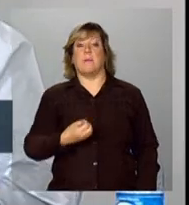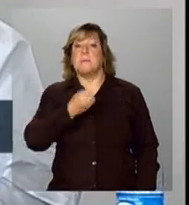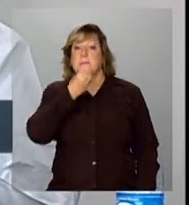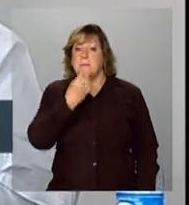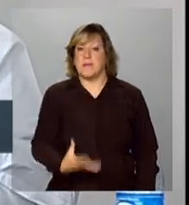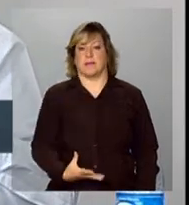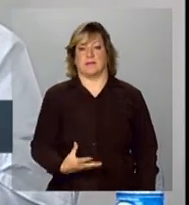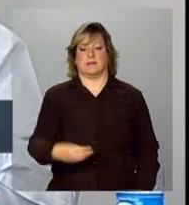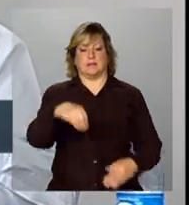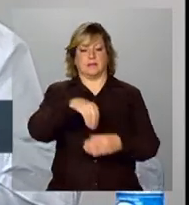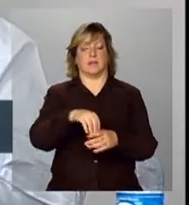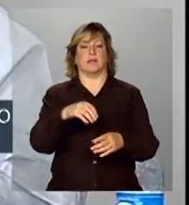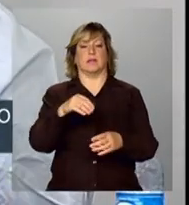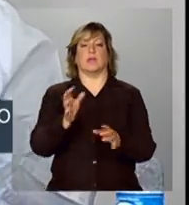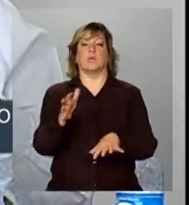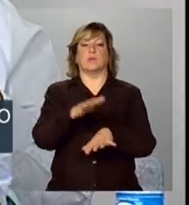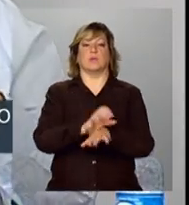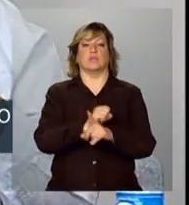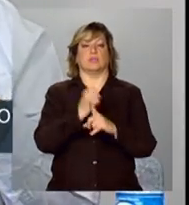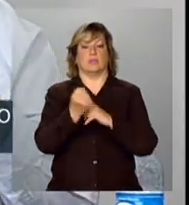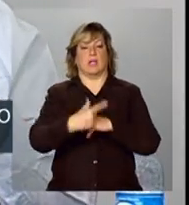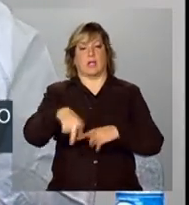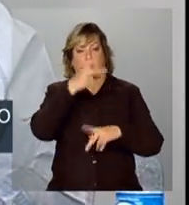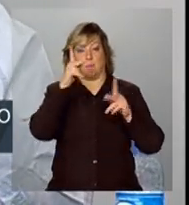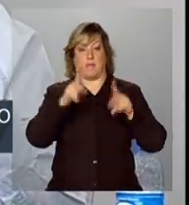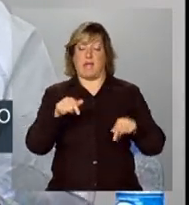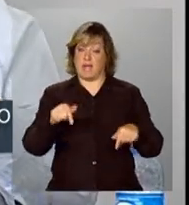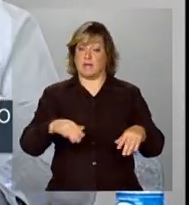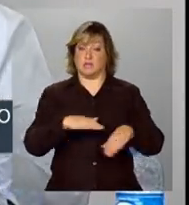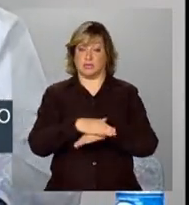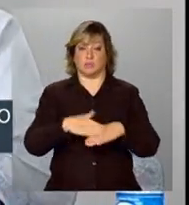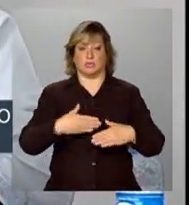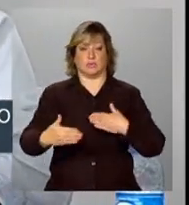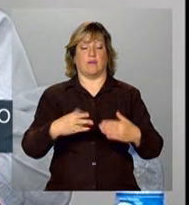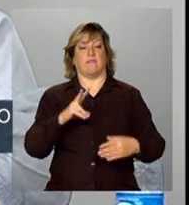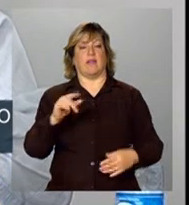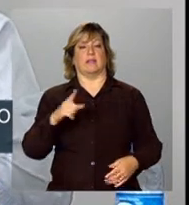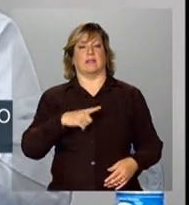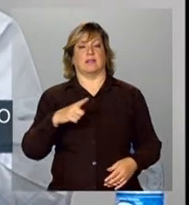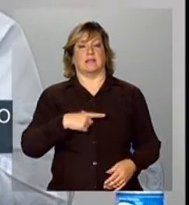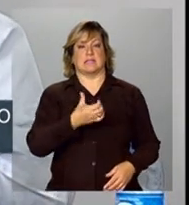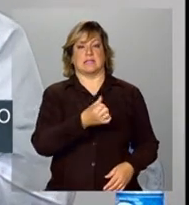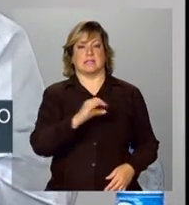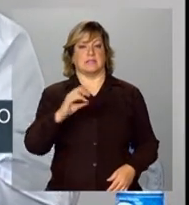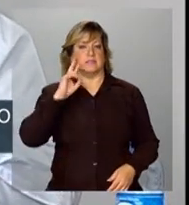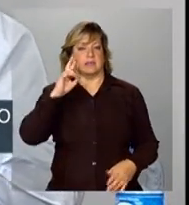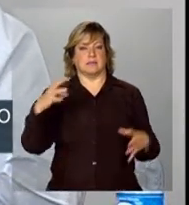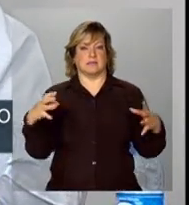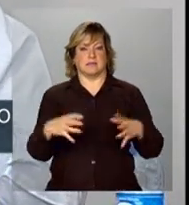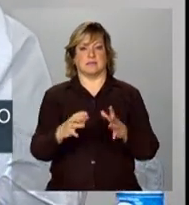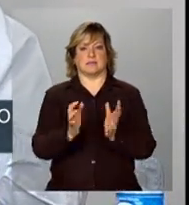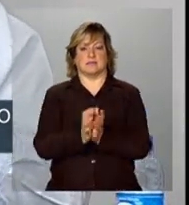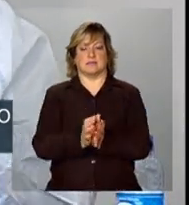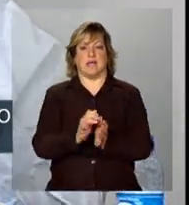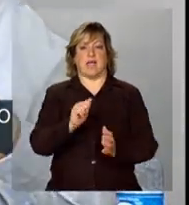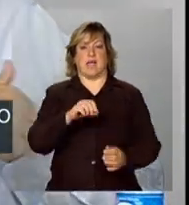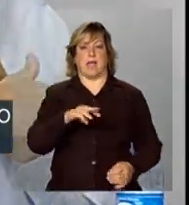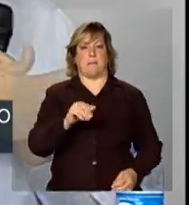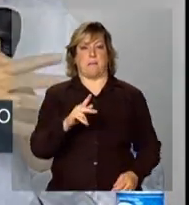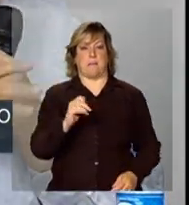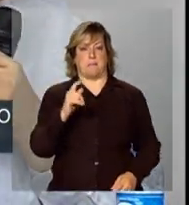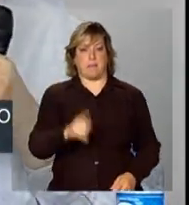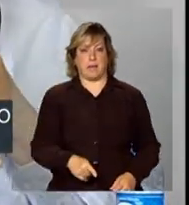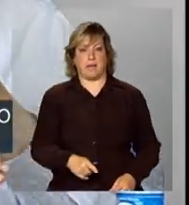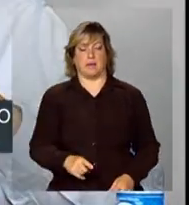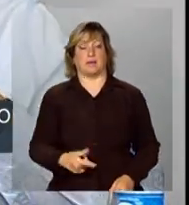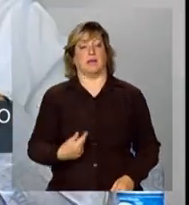para a vivência e para a inclusão social desses povos. E essa discussão vai acontecer agora, com 600 lideranças, na próxima semana, no Amapá, e eu fiquei